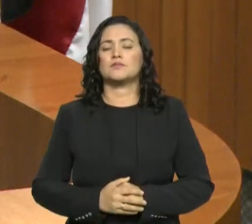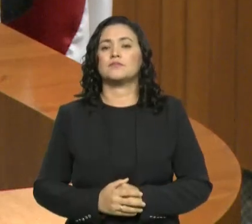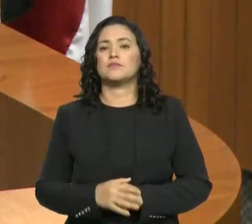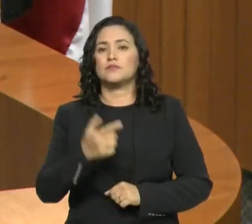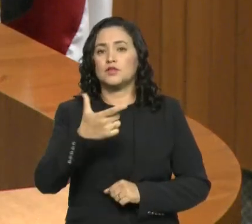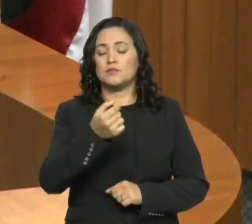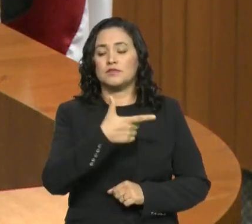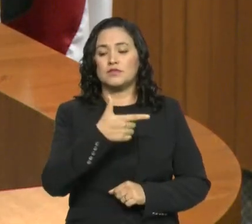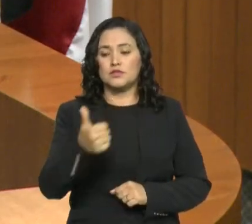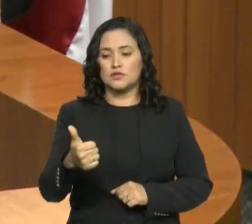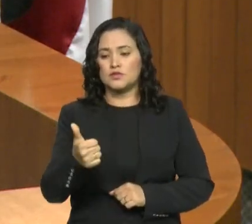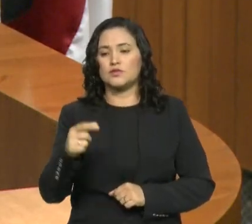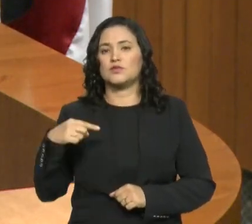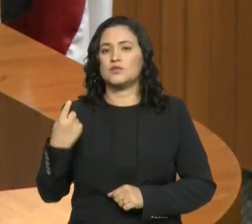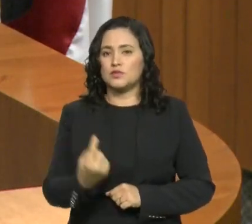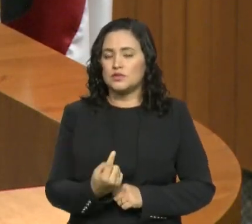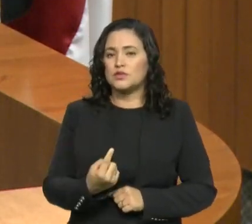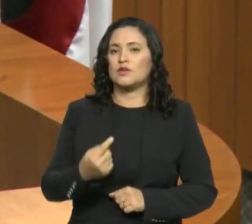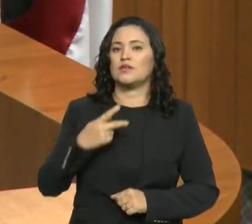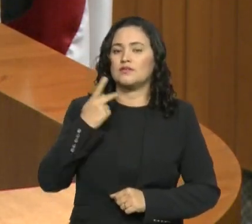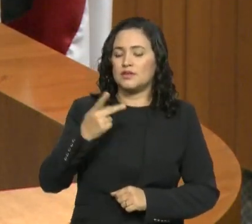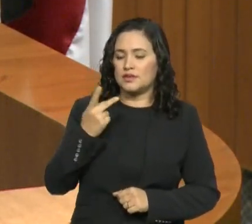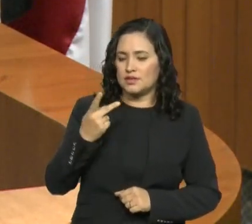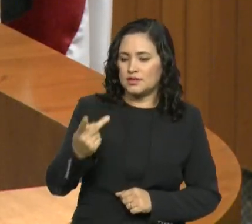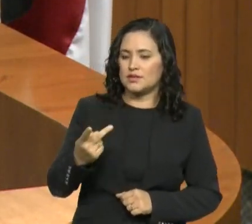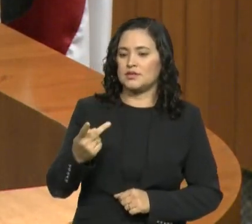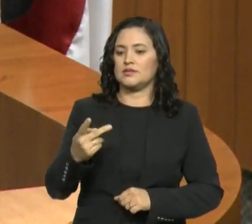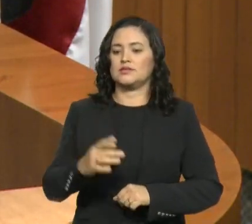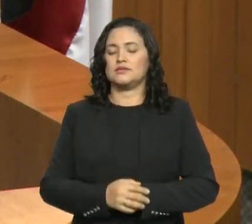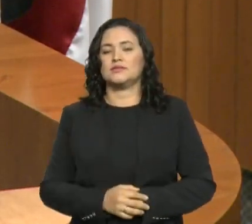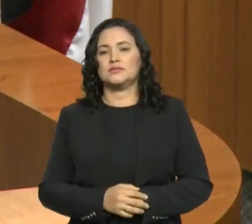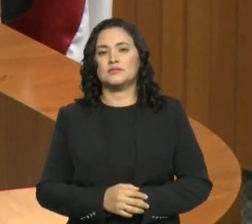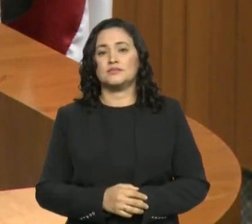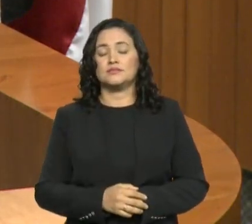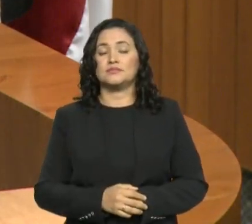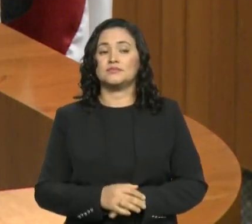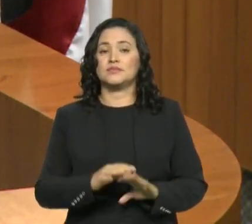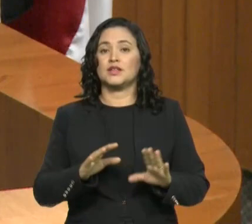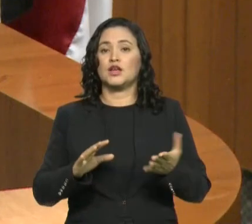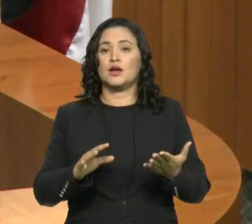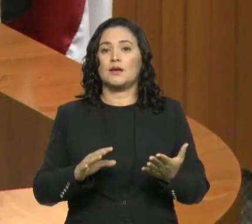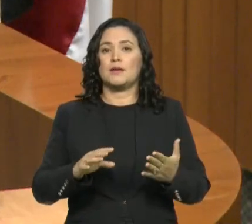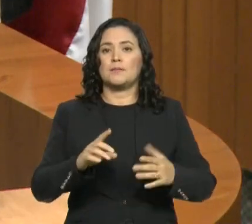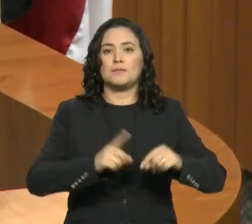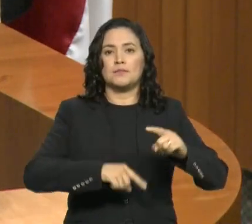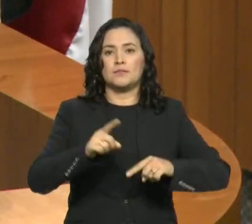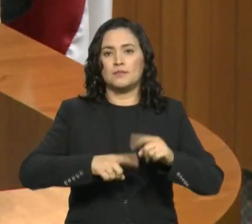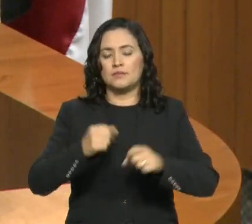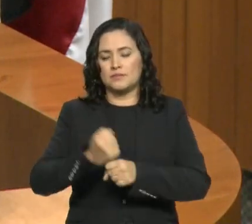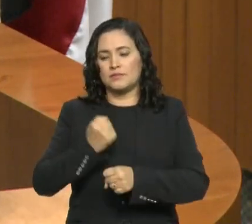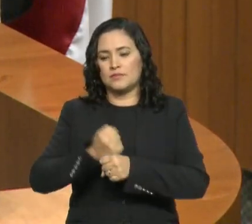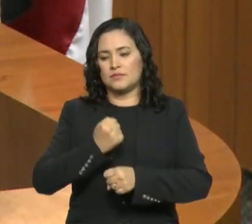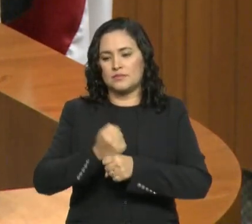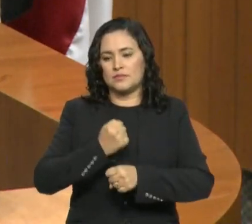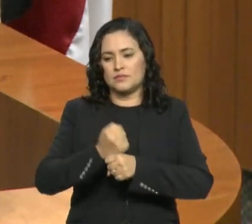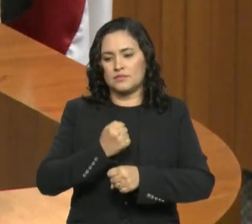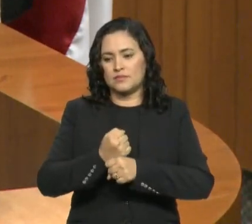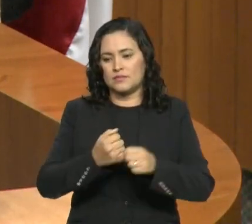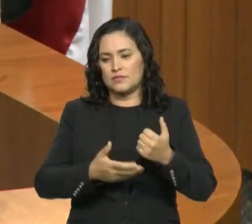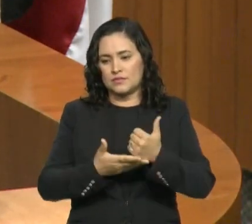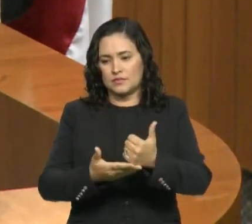não, 2022 nesta casa. Elton, trouxemos discussão também com relação a material de construção. Só parabenizar e contar com o nosso apoio,